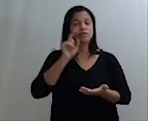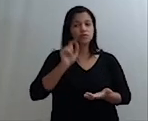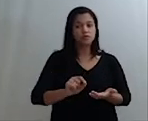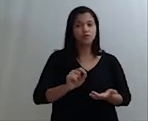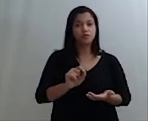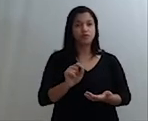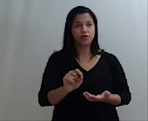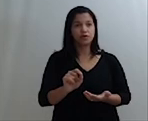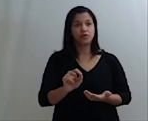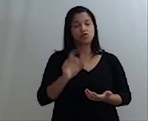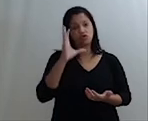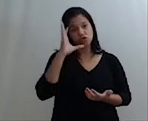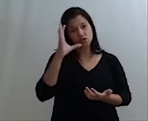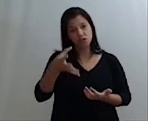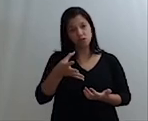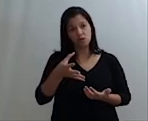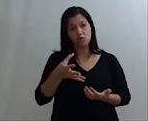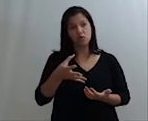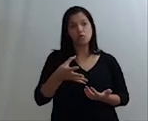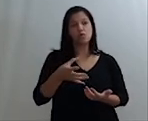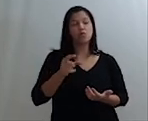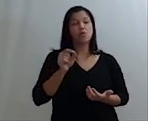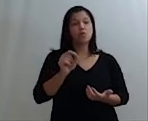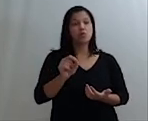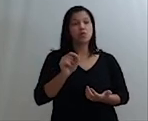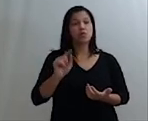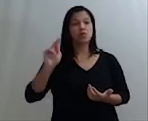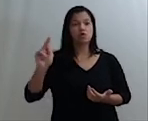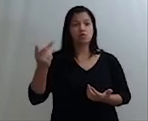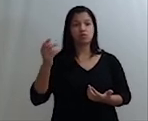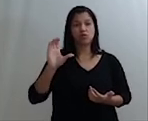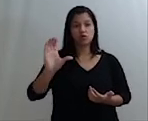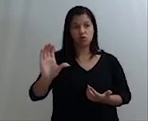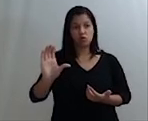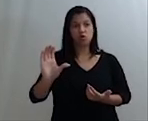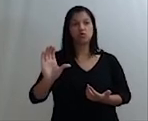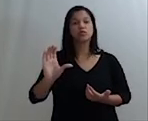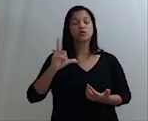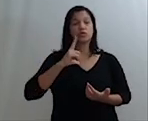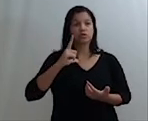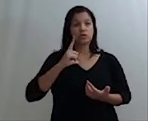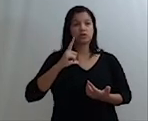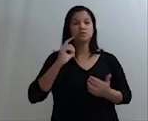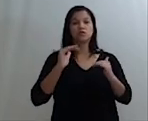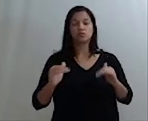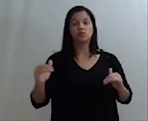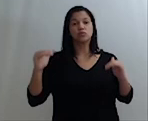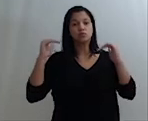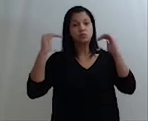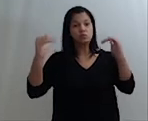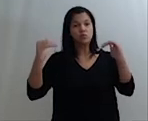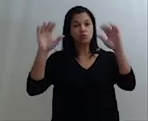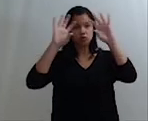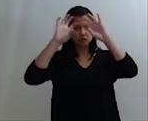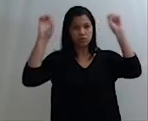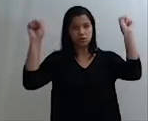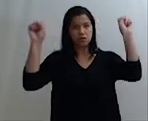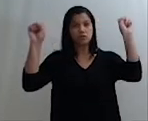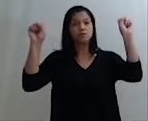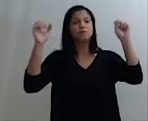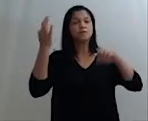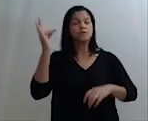pendente de decisão eh abeas corpos distribuído no Supremo Tribunal Federal cuja